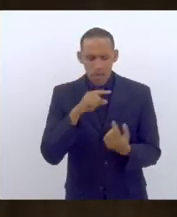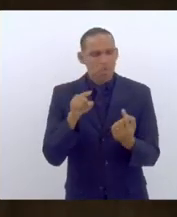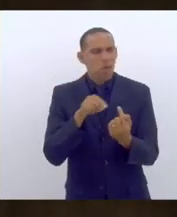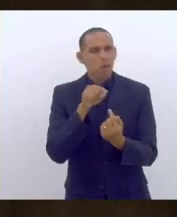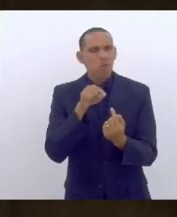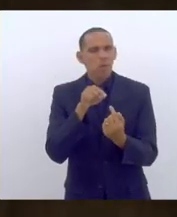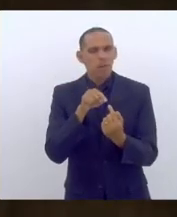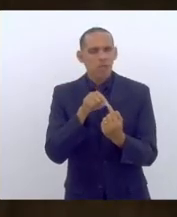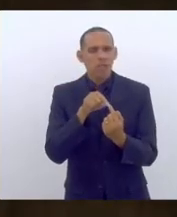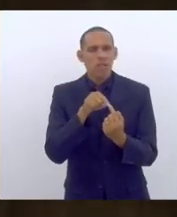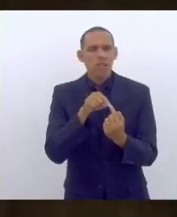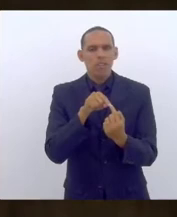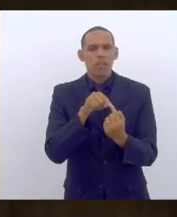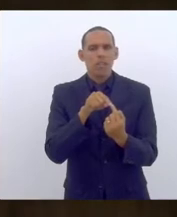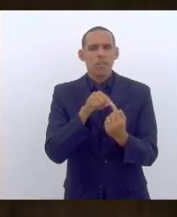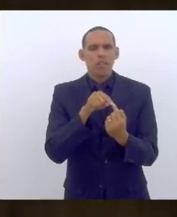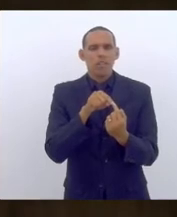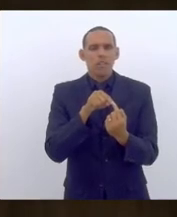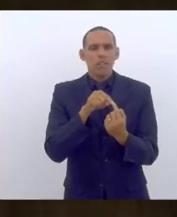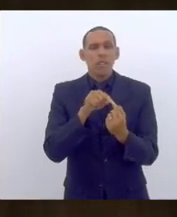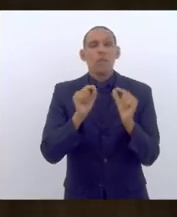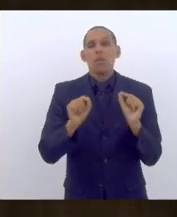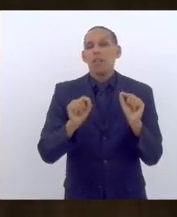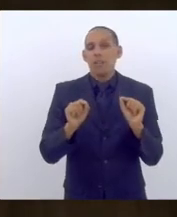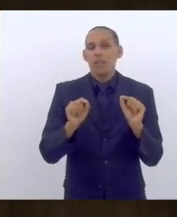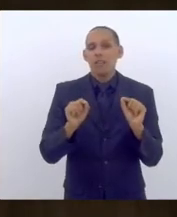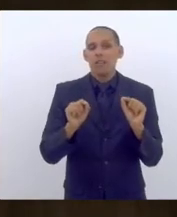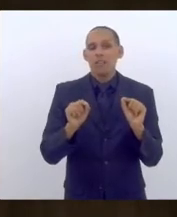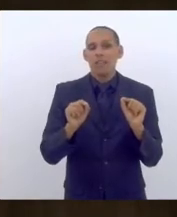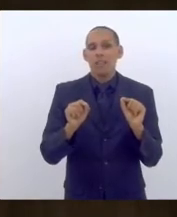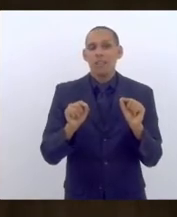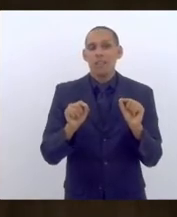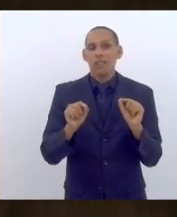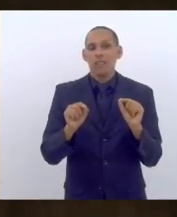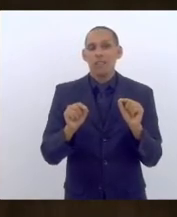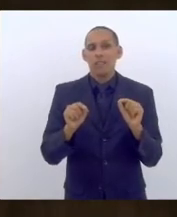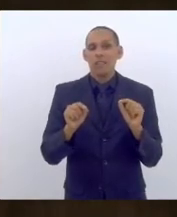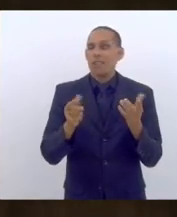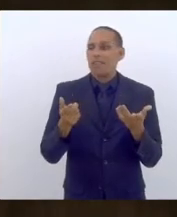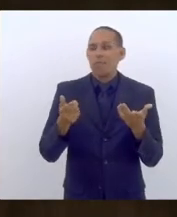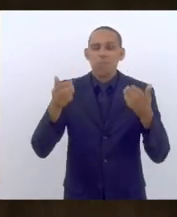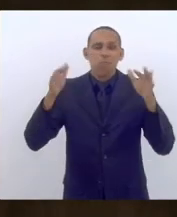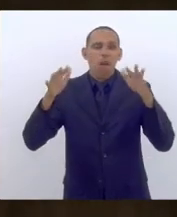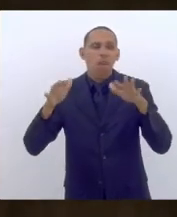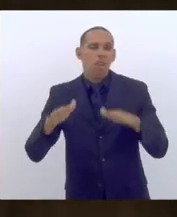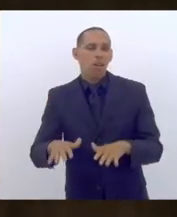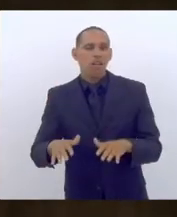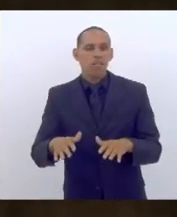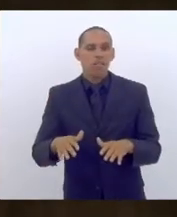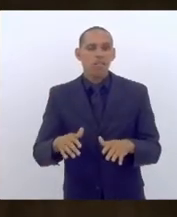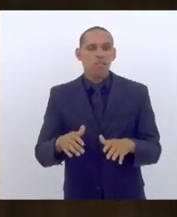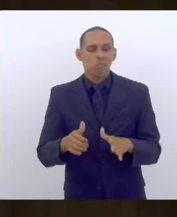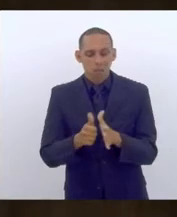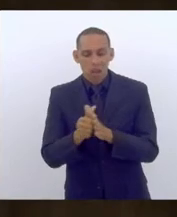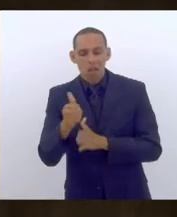de ir no sentido desmoralizar a institucionalidade